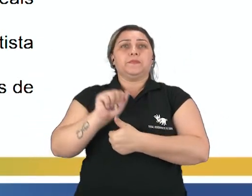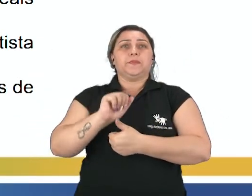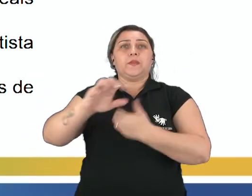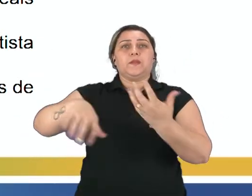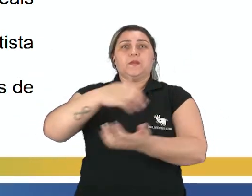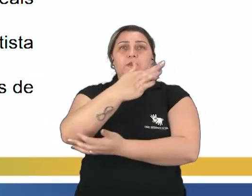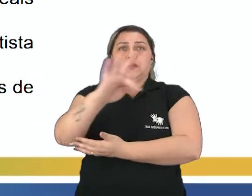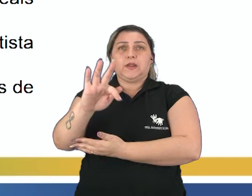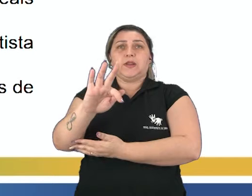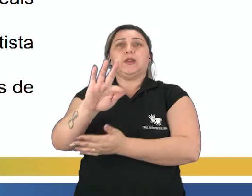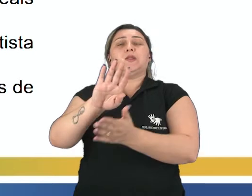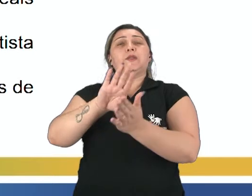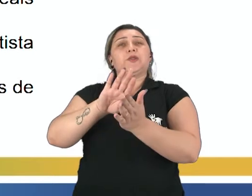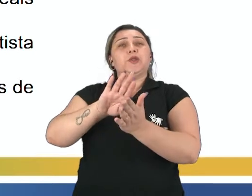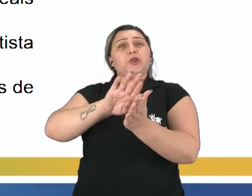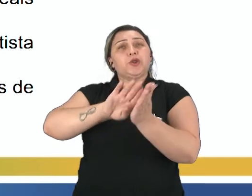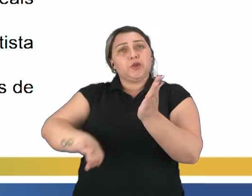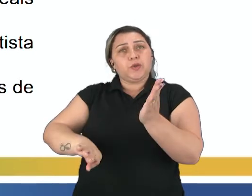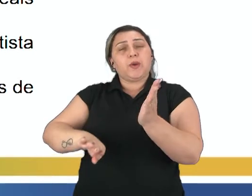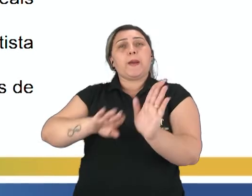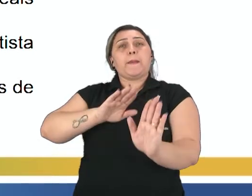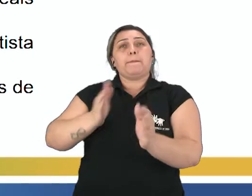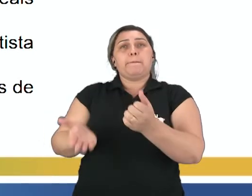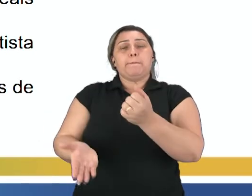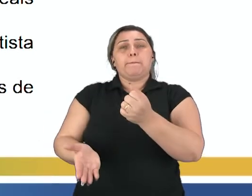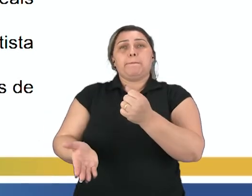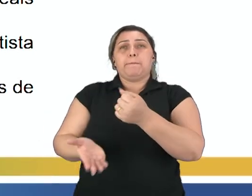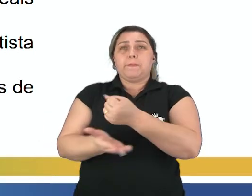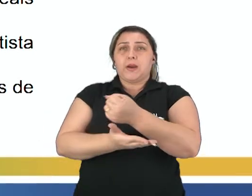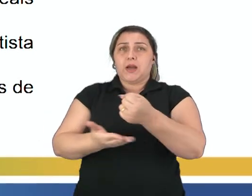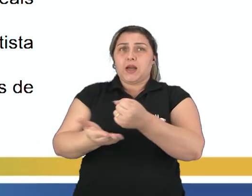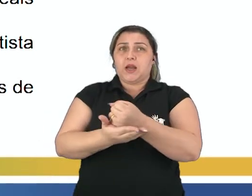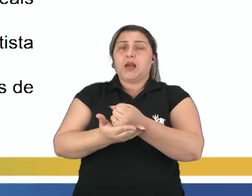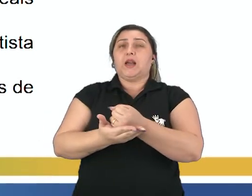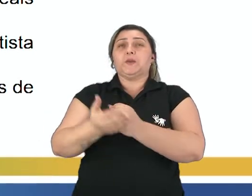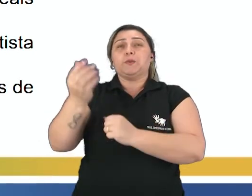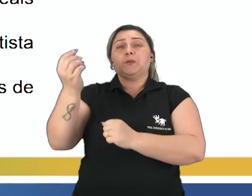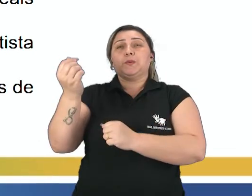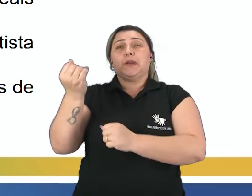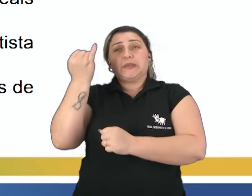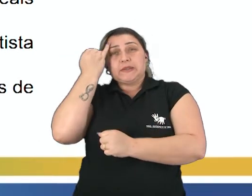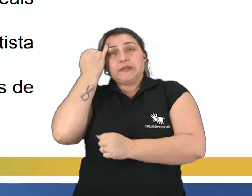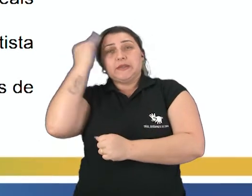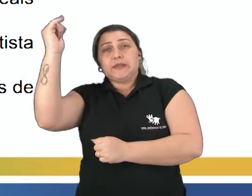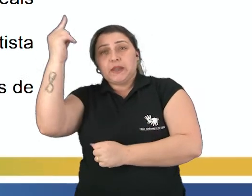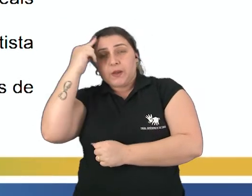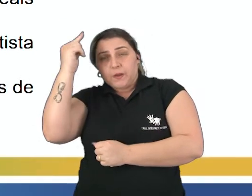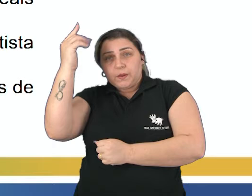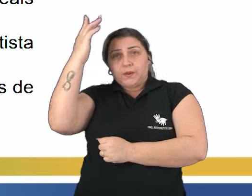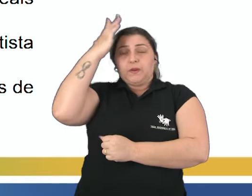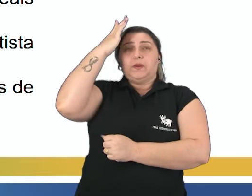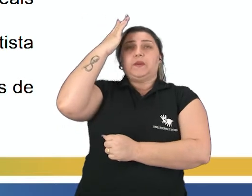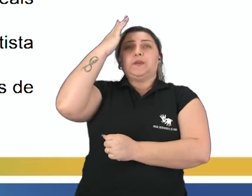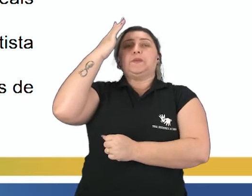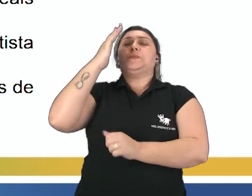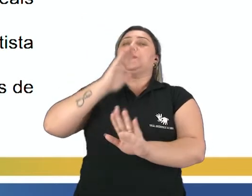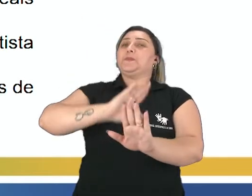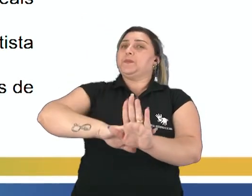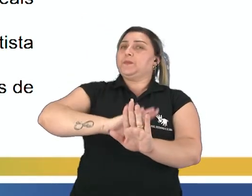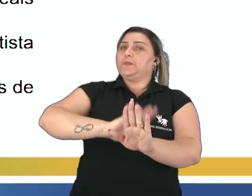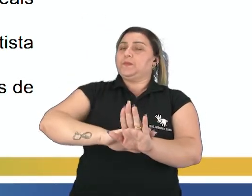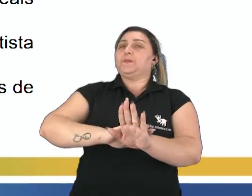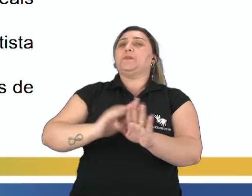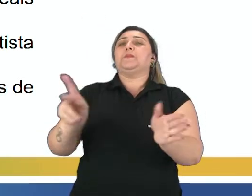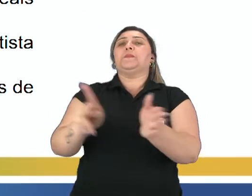A Revolução Francesa retirou sua base ideológica dos ideais iluministas, então tudo que foi ideologia da Revolução veio